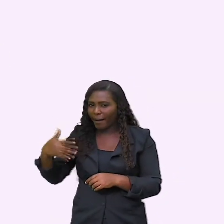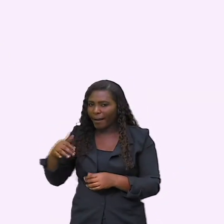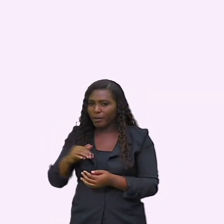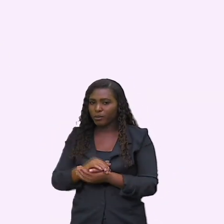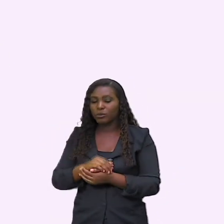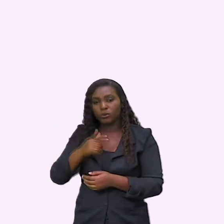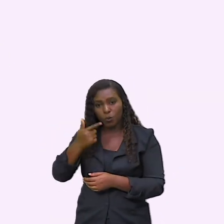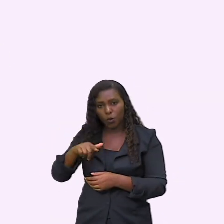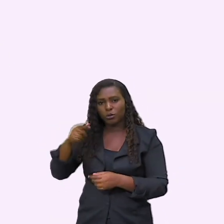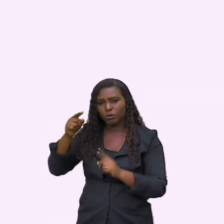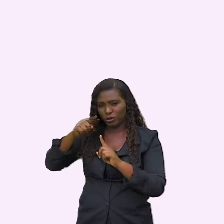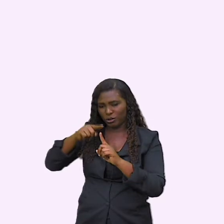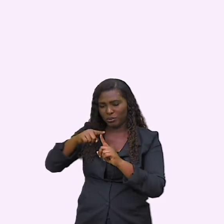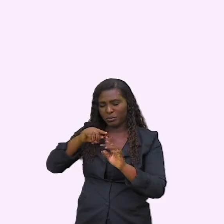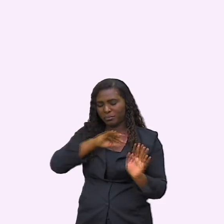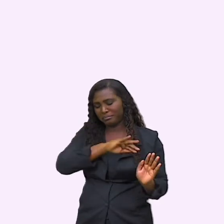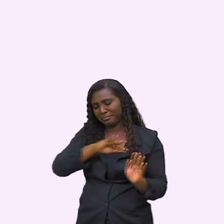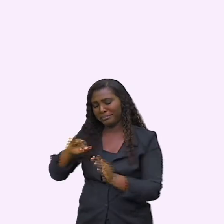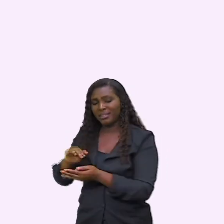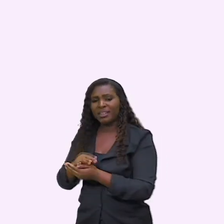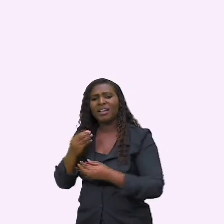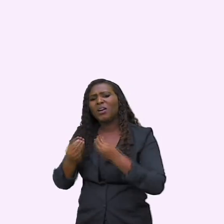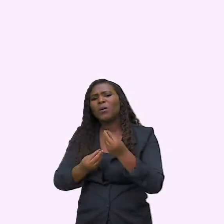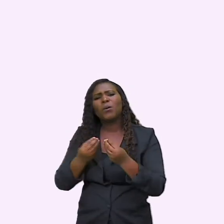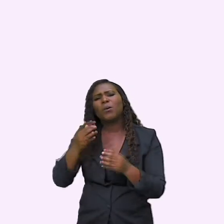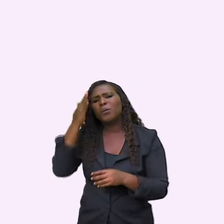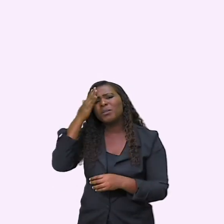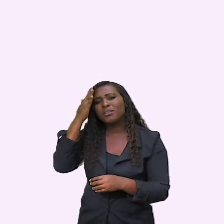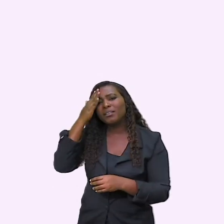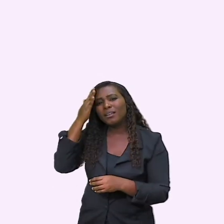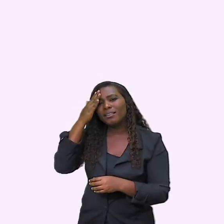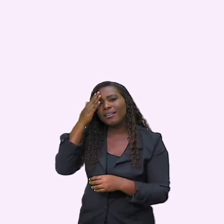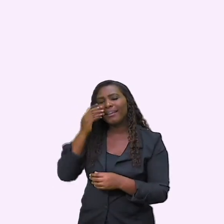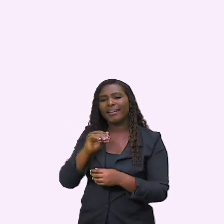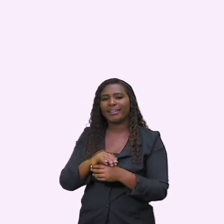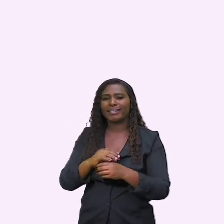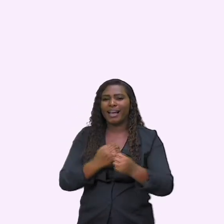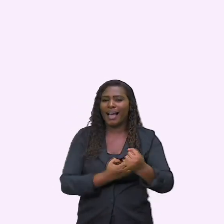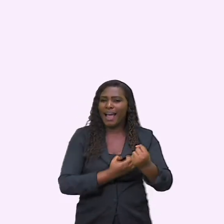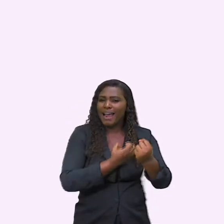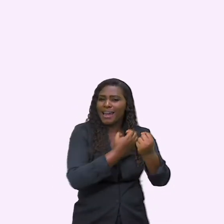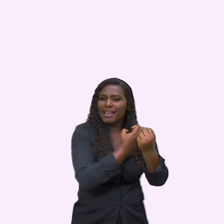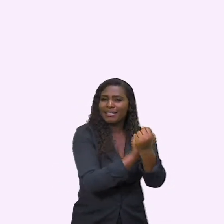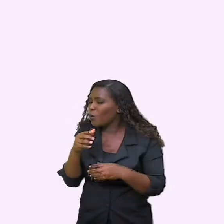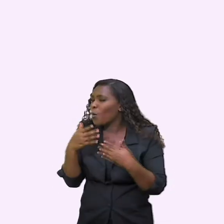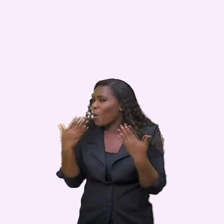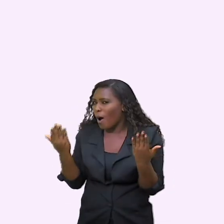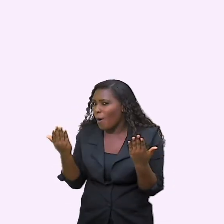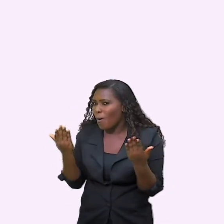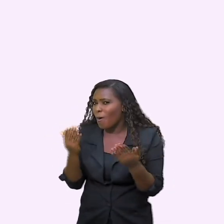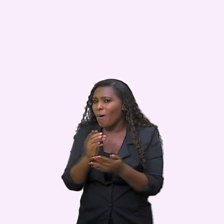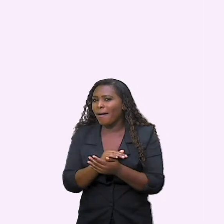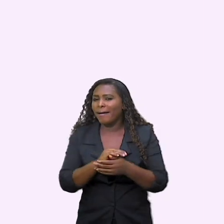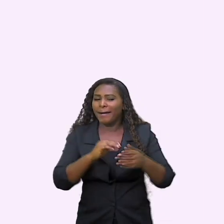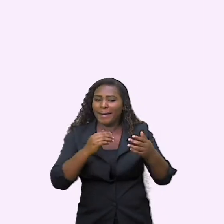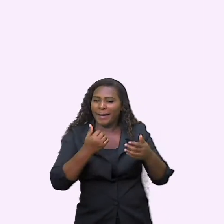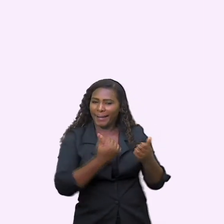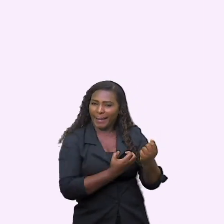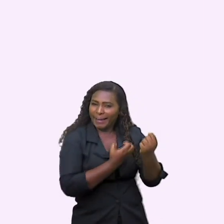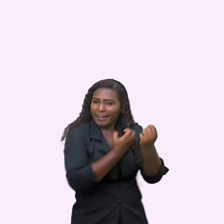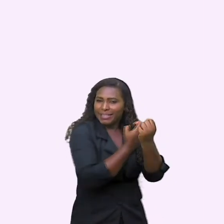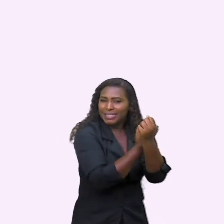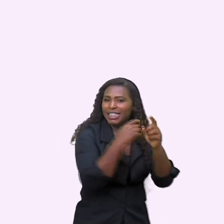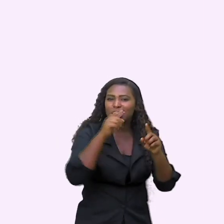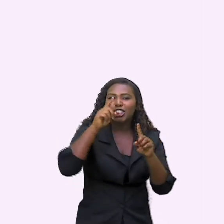essas energias? Nós vamos começar falando da energia solar. A energia solar, ela